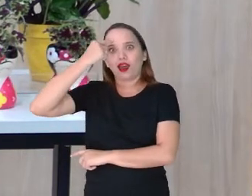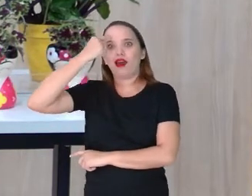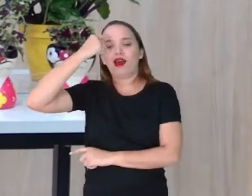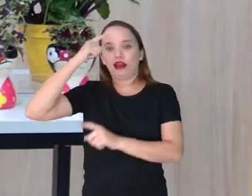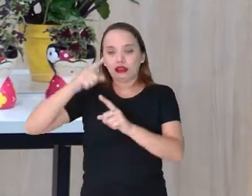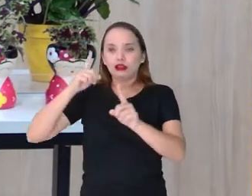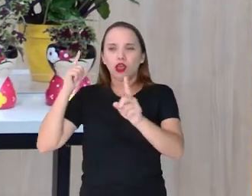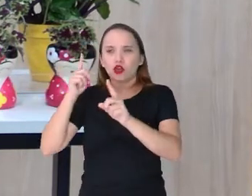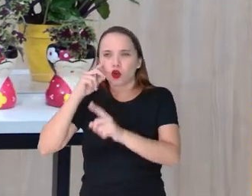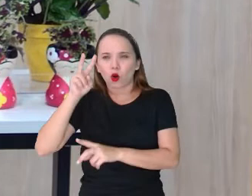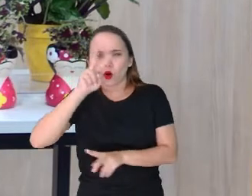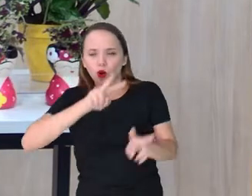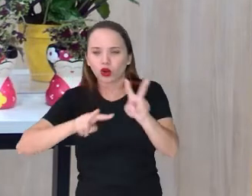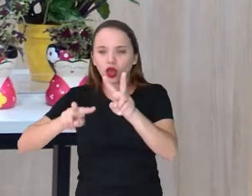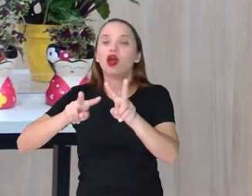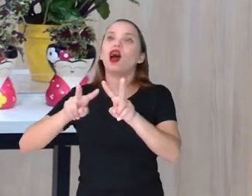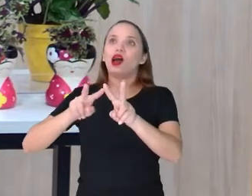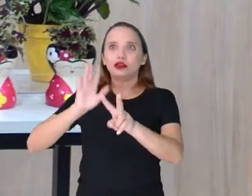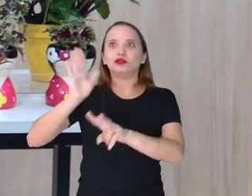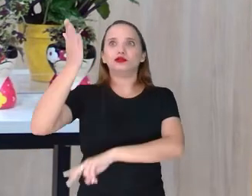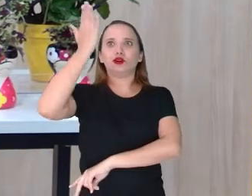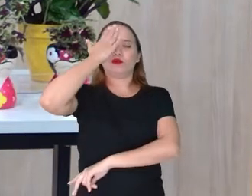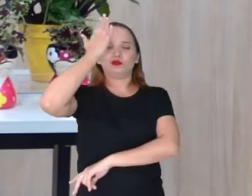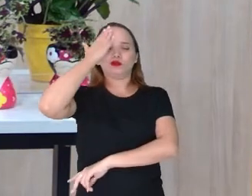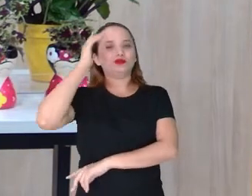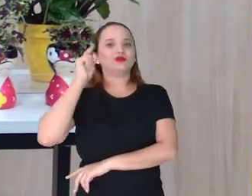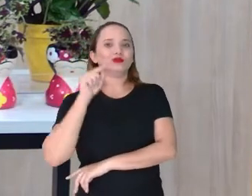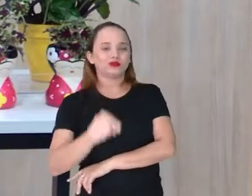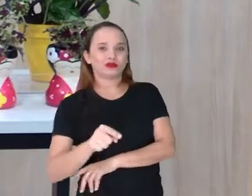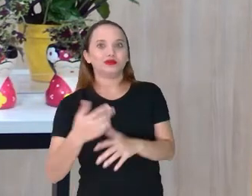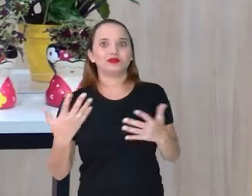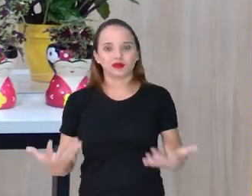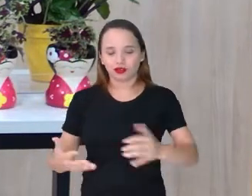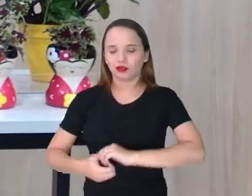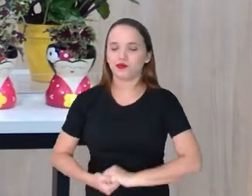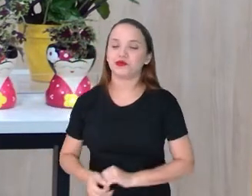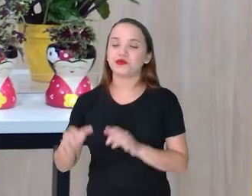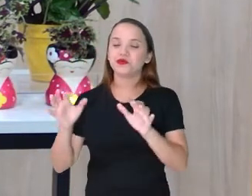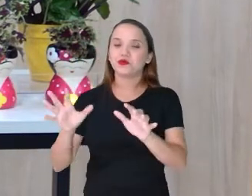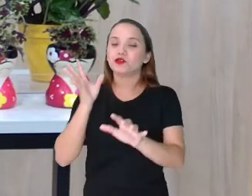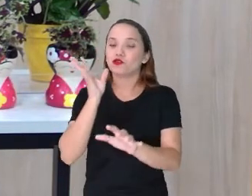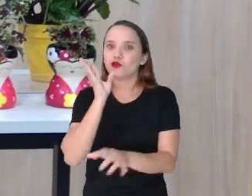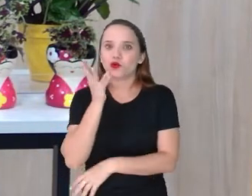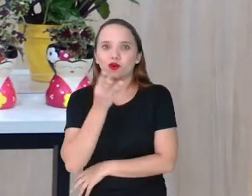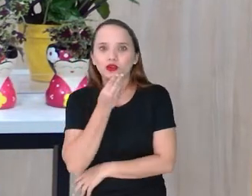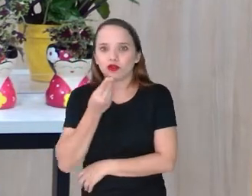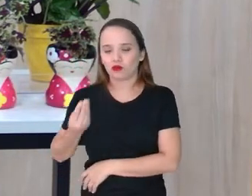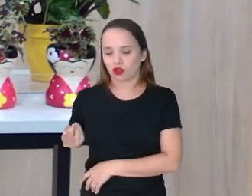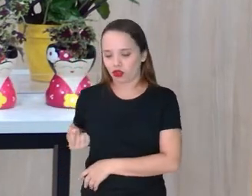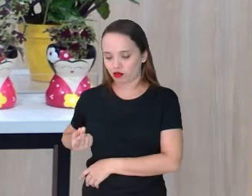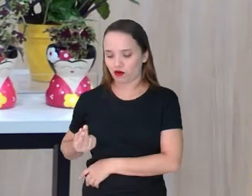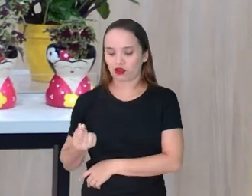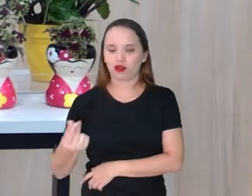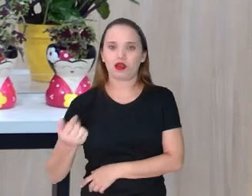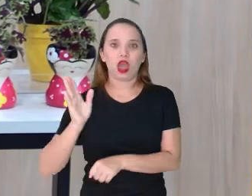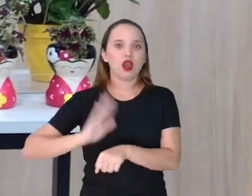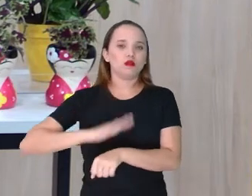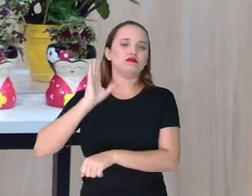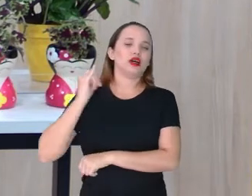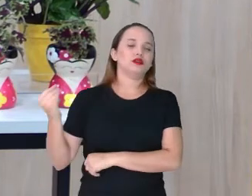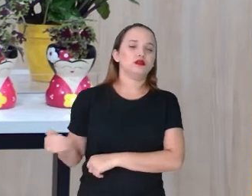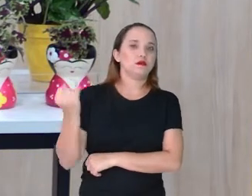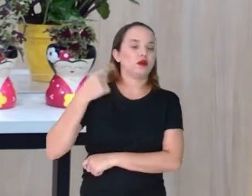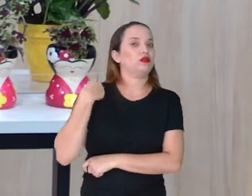eu já sei isso, já sei aquilo, e aquilo vai levar, você vai levar, o conhecimento a gente leva para o resto da vida da gente, é a coisa mais importante que a gente